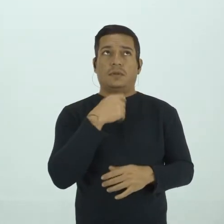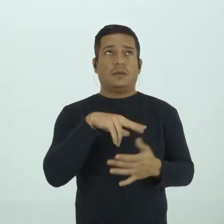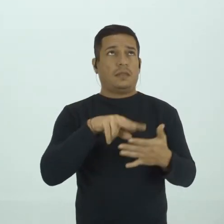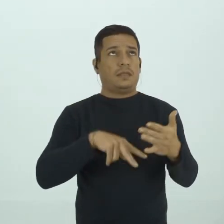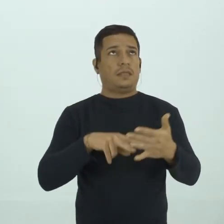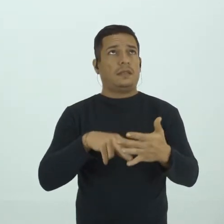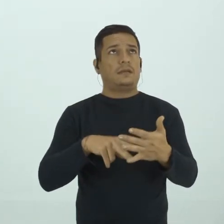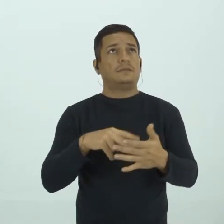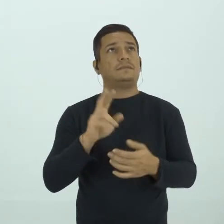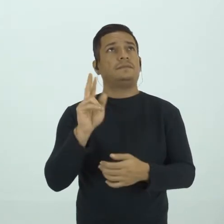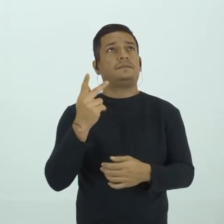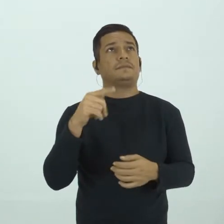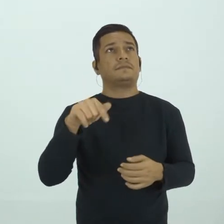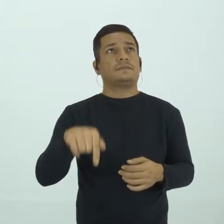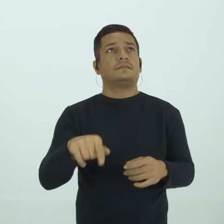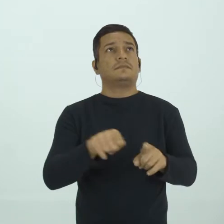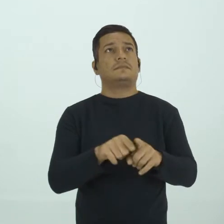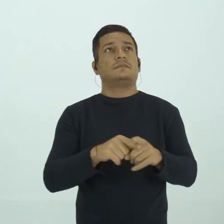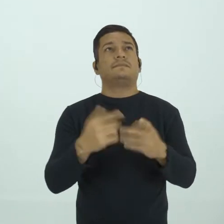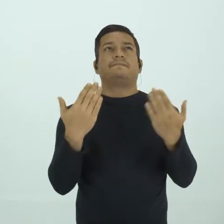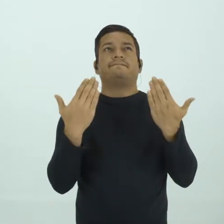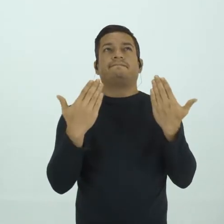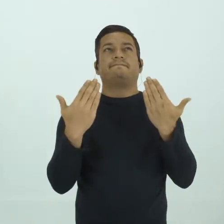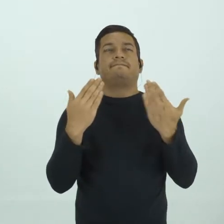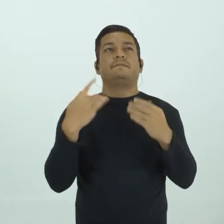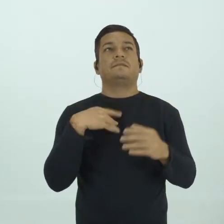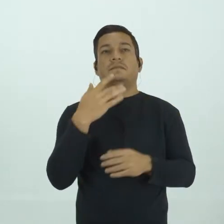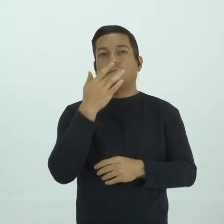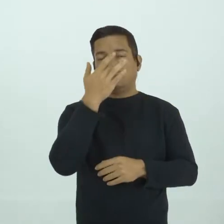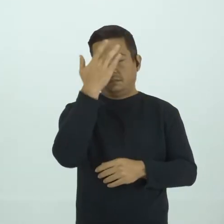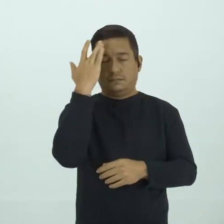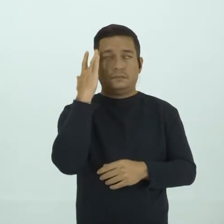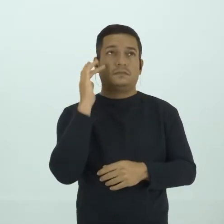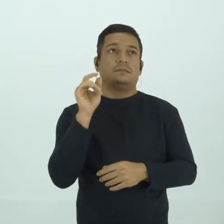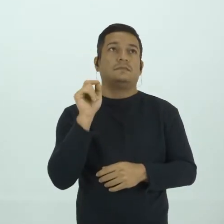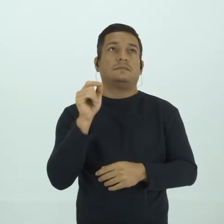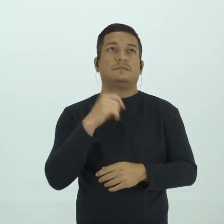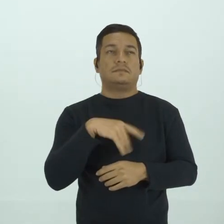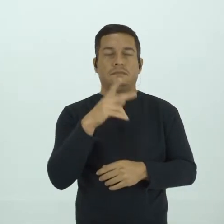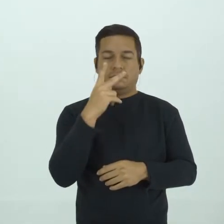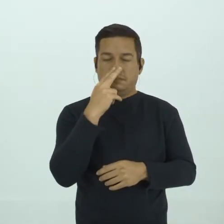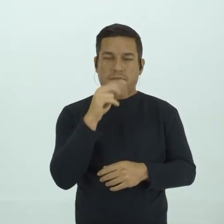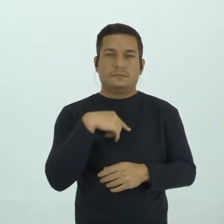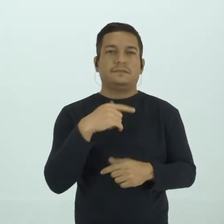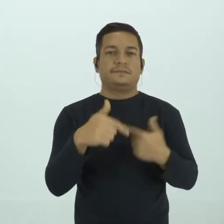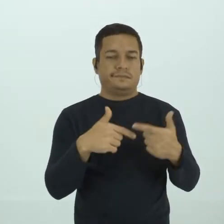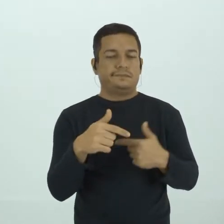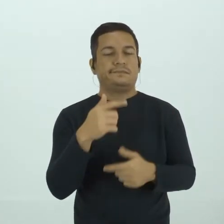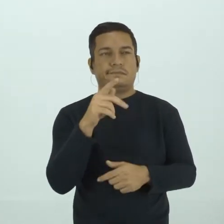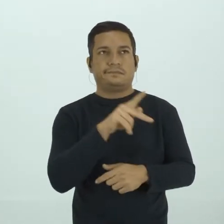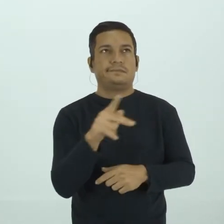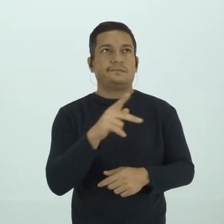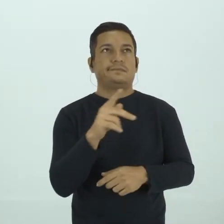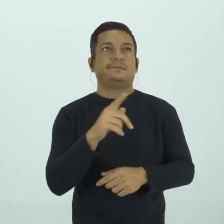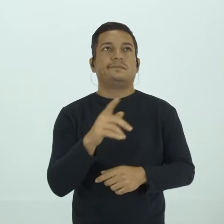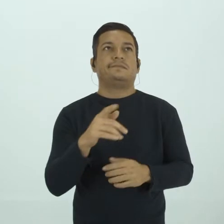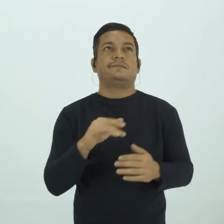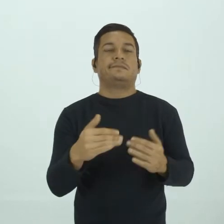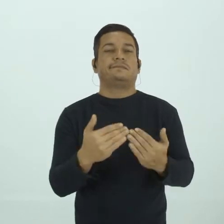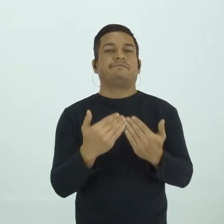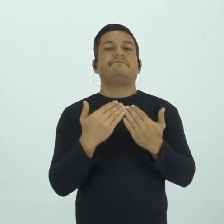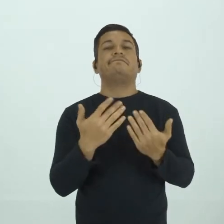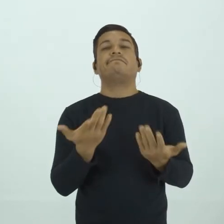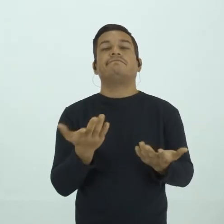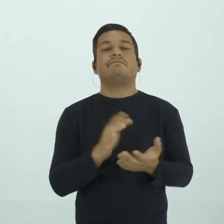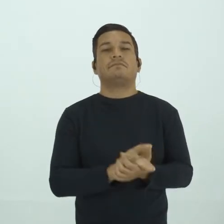lermos lá a HQ, nós já associamos aquele garotinho que é muito travesso, que geralmente dá trabalho para a professora, faz gracinha com a professora, não é